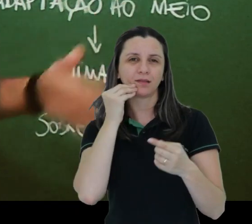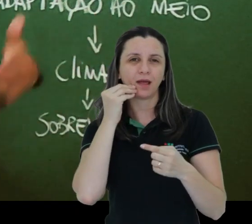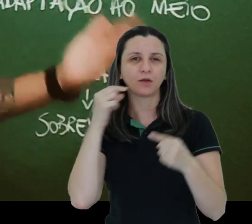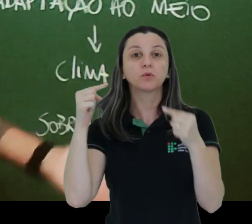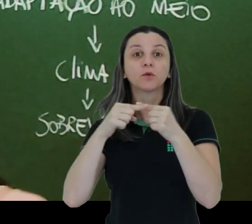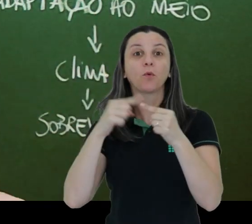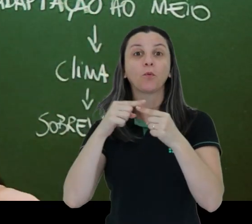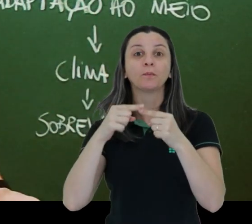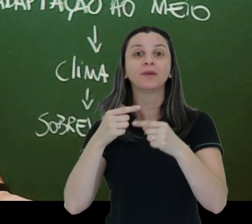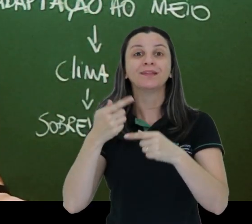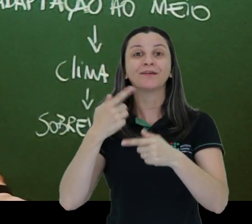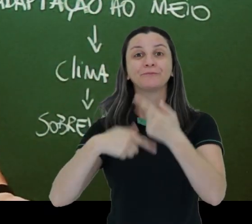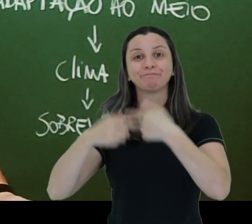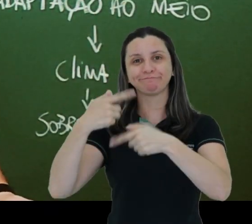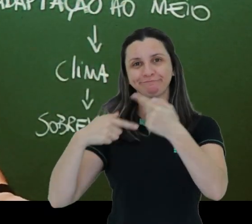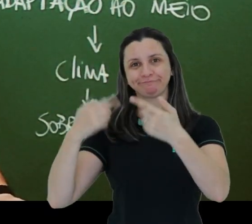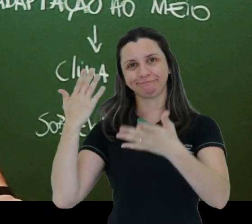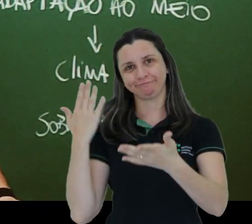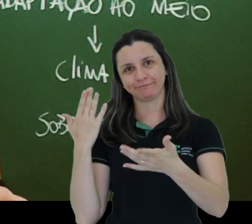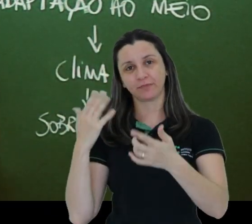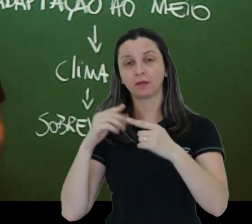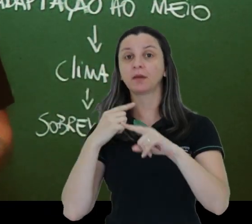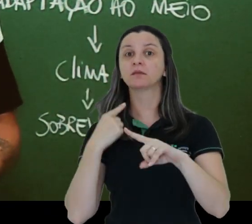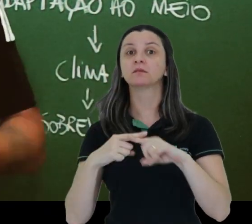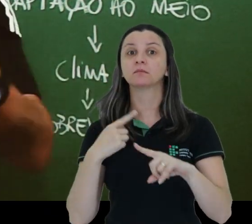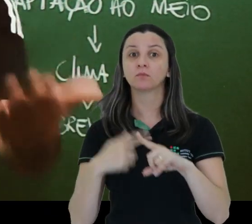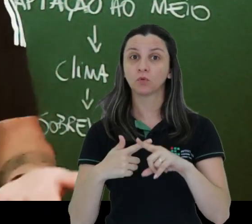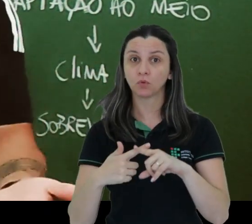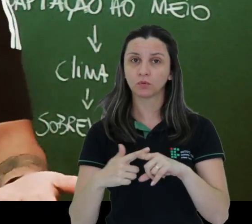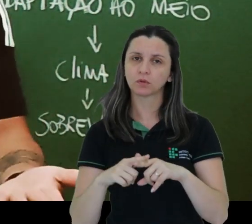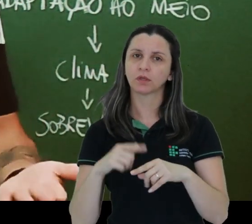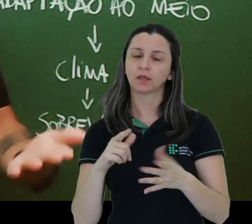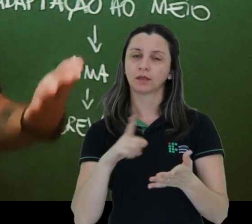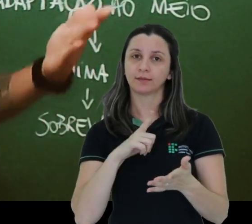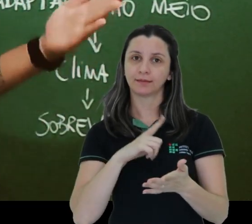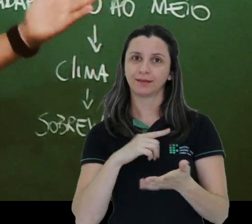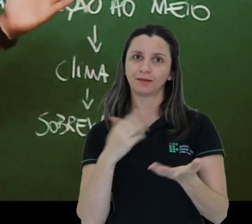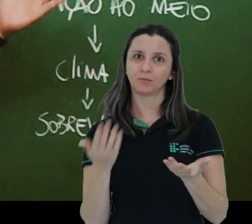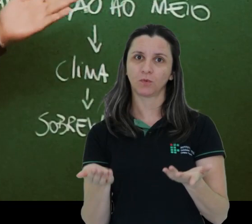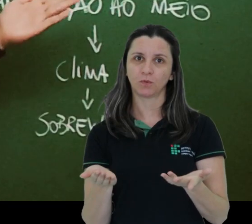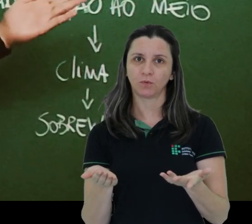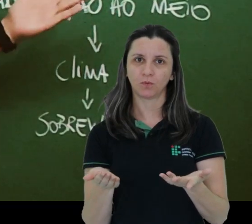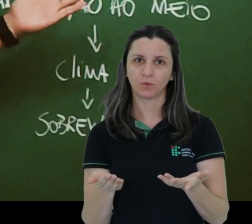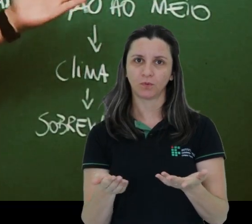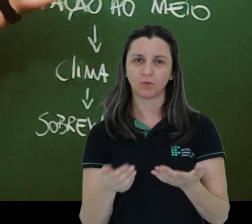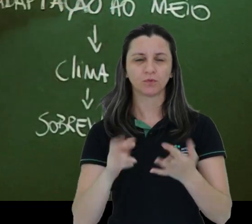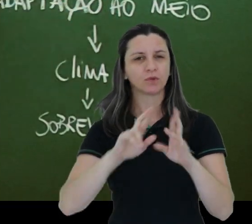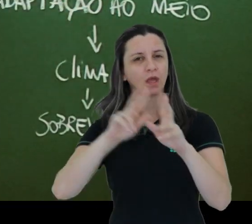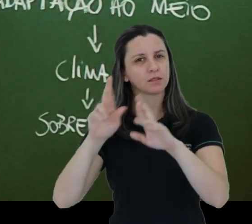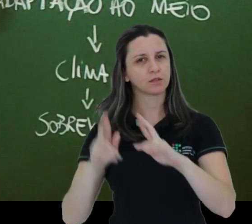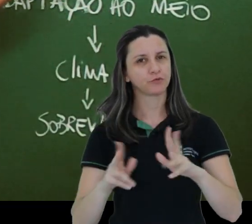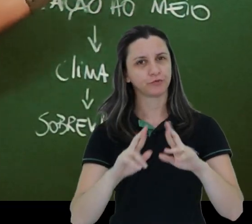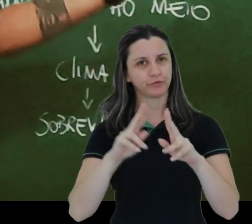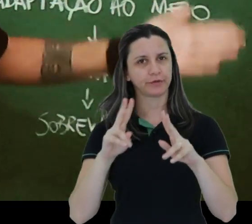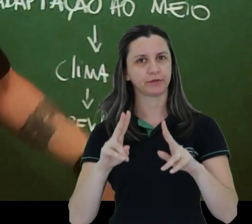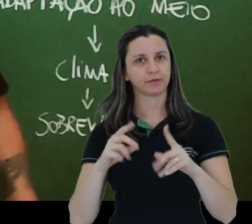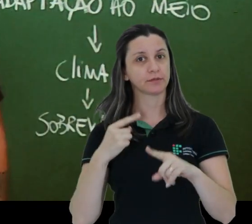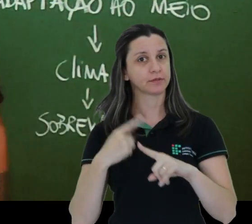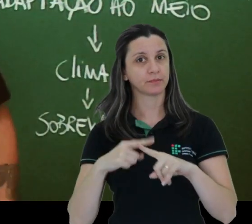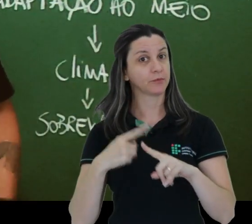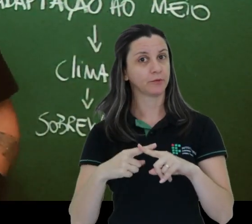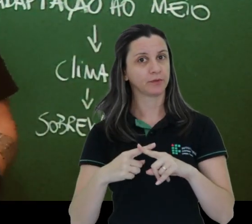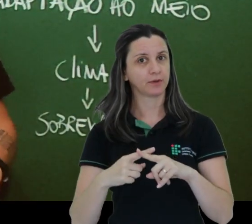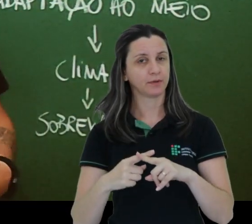os nossos antepassados. Mas por que nós temos então essa